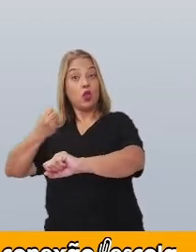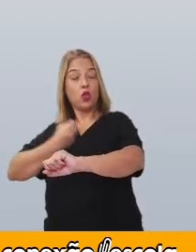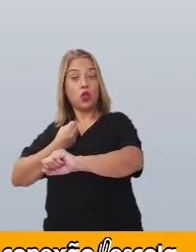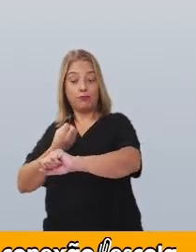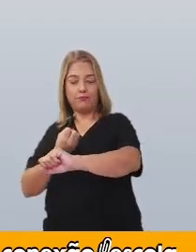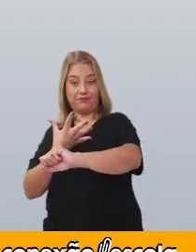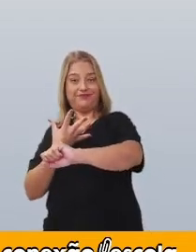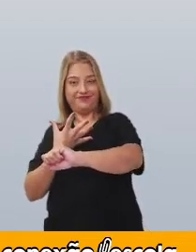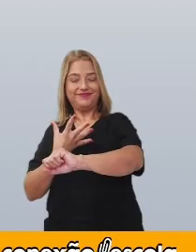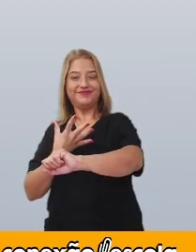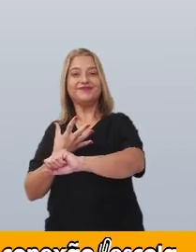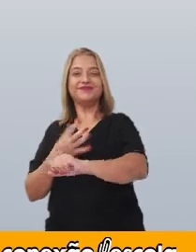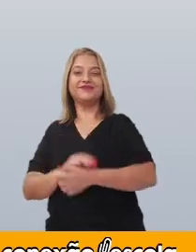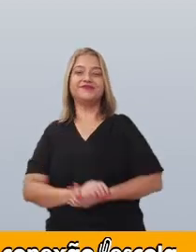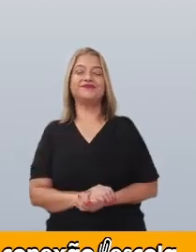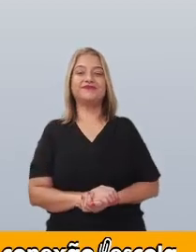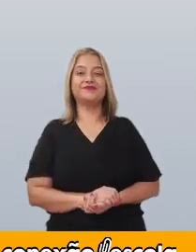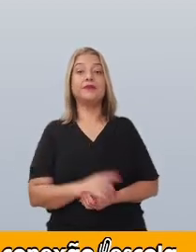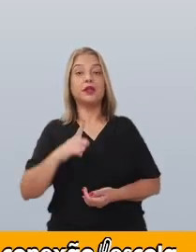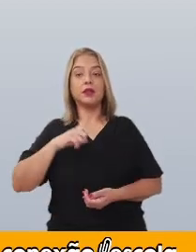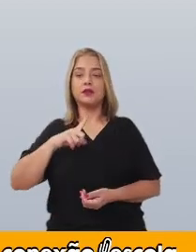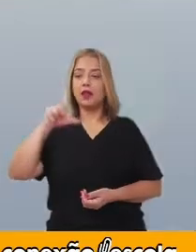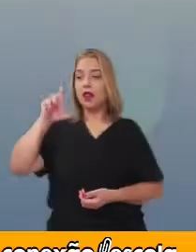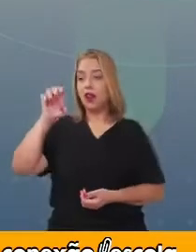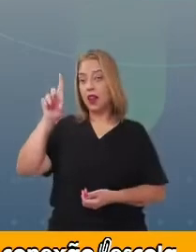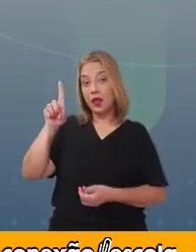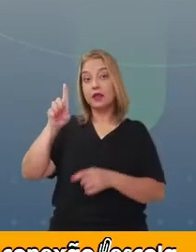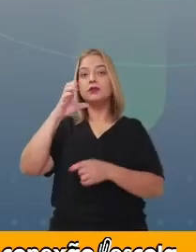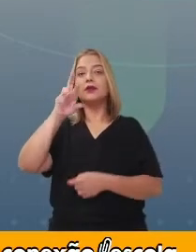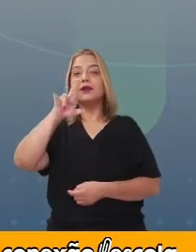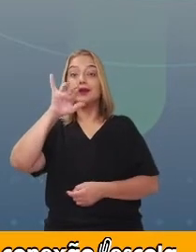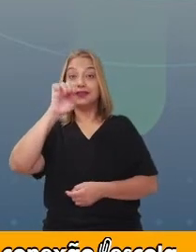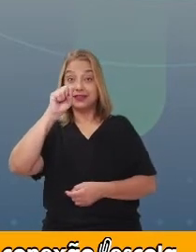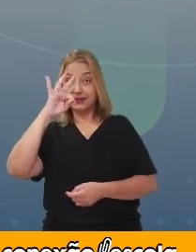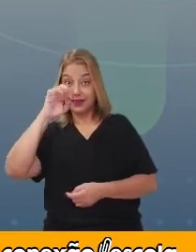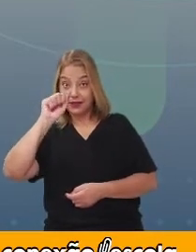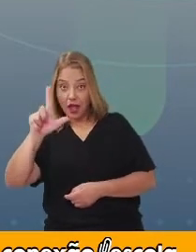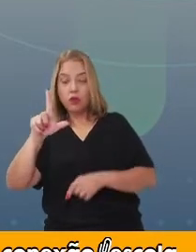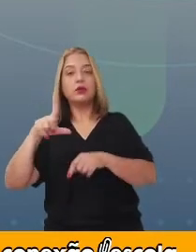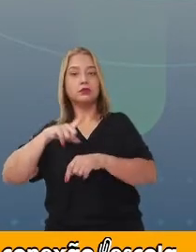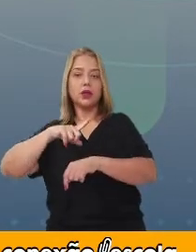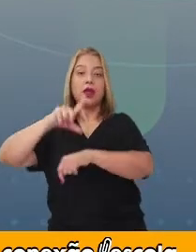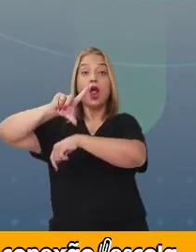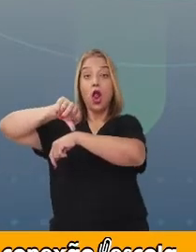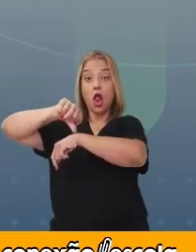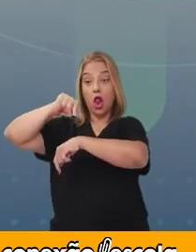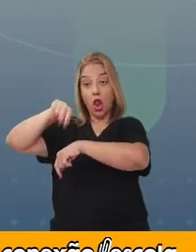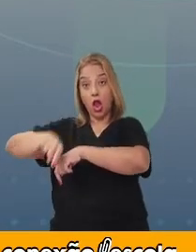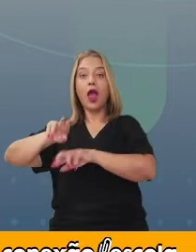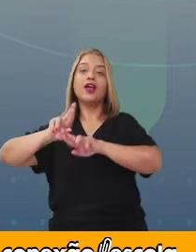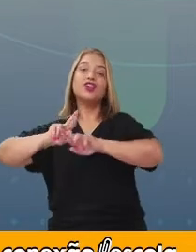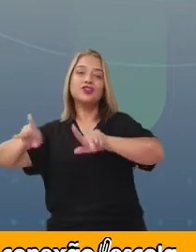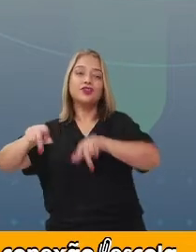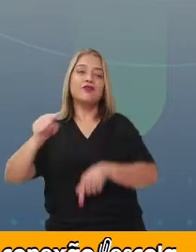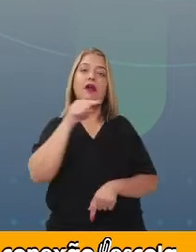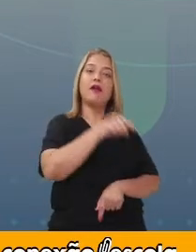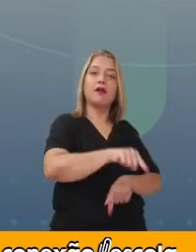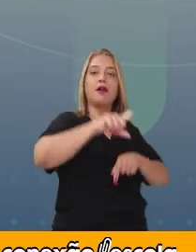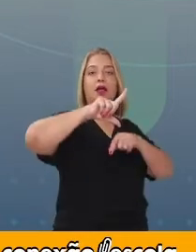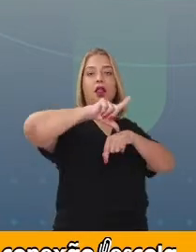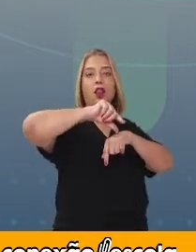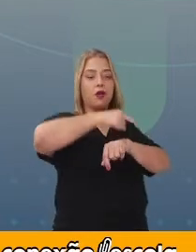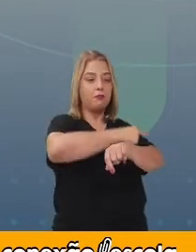ou cristal líquido. Então, a gente tem um relógio digital que é diferente do relógio